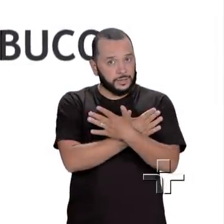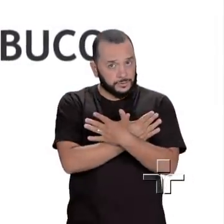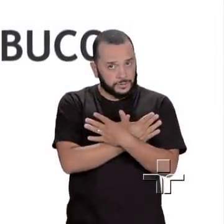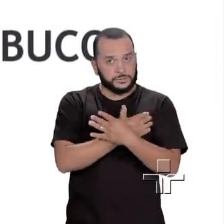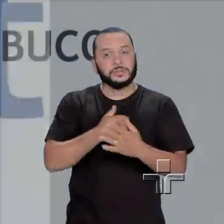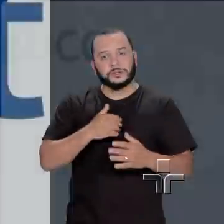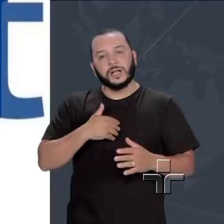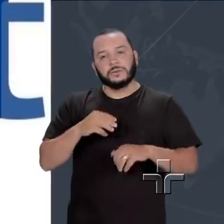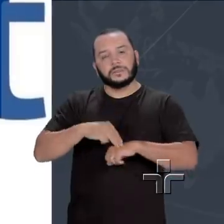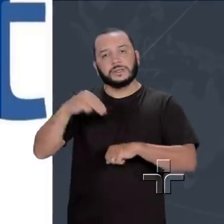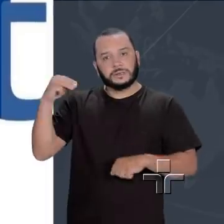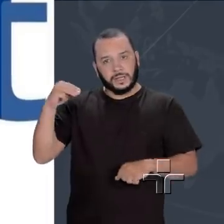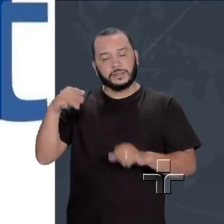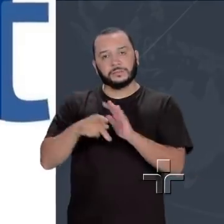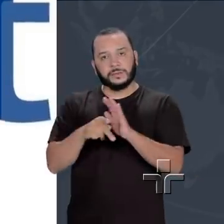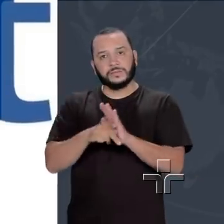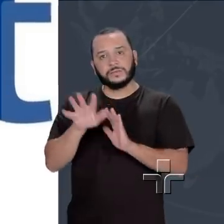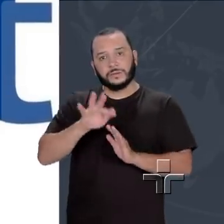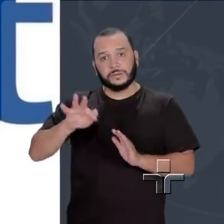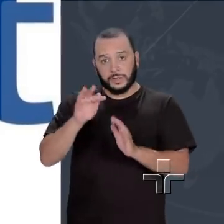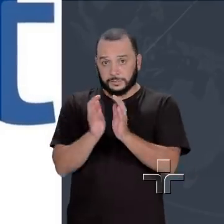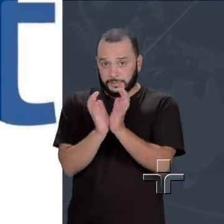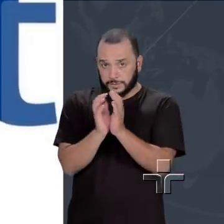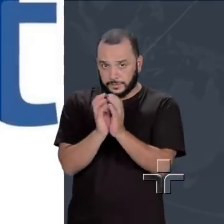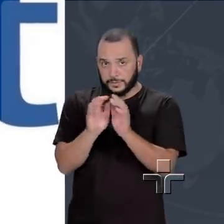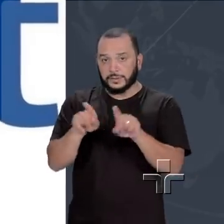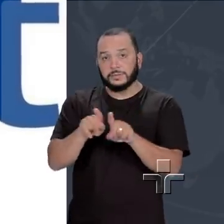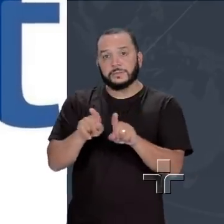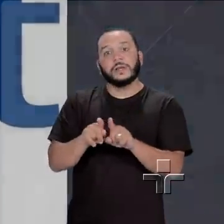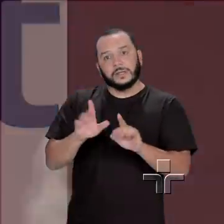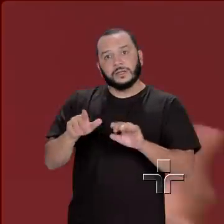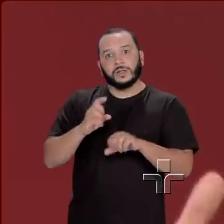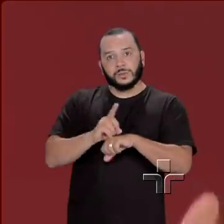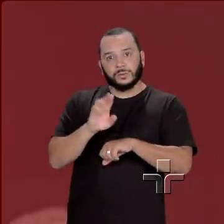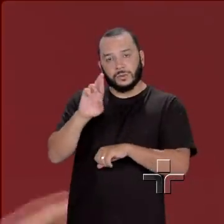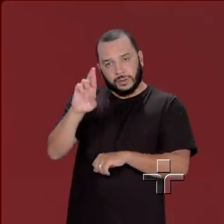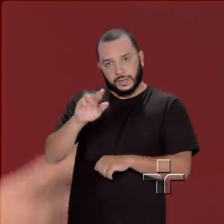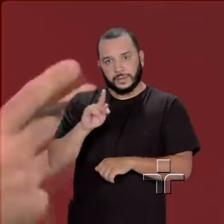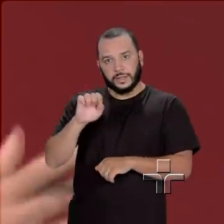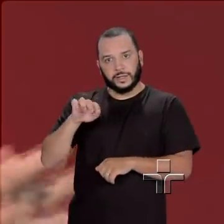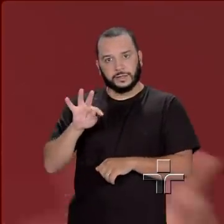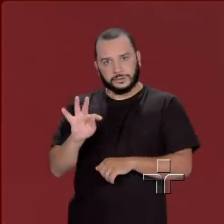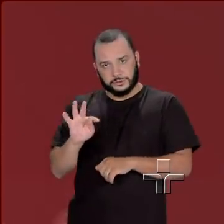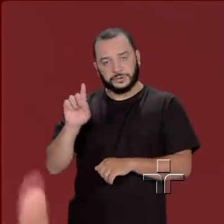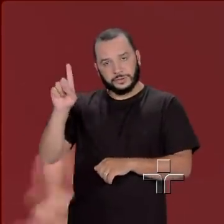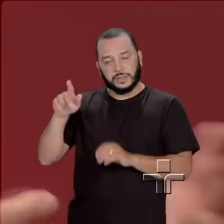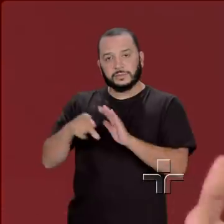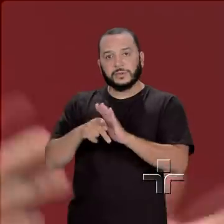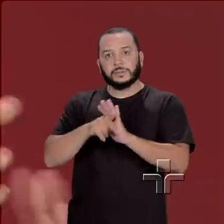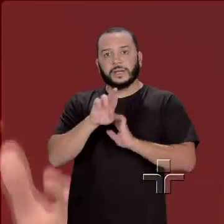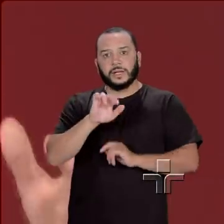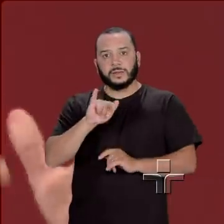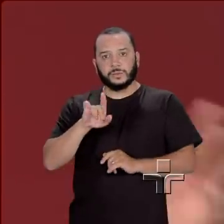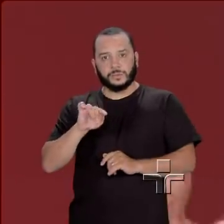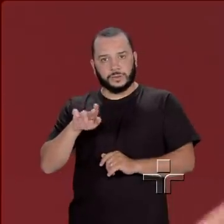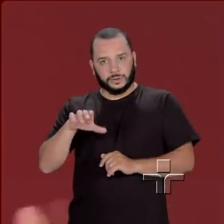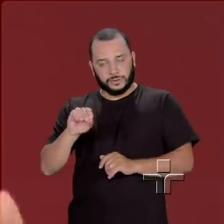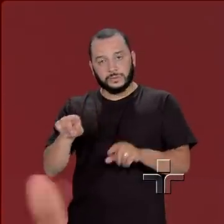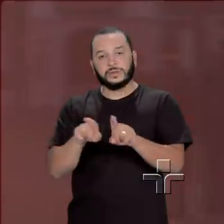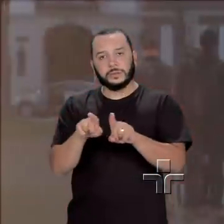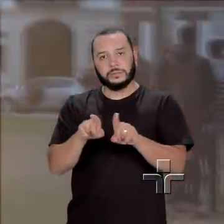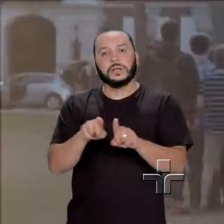Federal de Pernambuco e doutorado na Universidade de Kent, no Reino Unido. Professor emérito do Centro de Informática da Federal